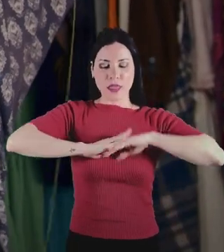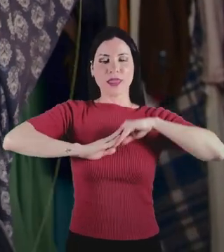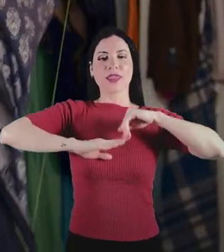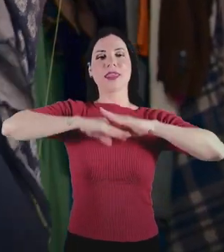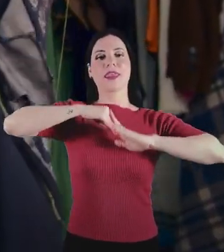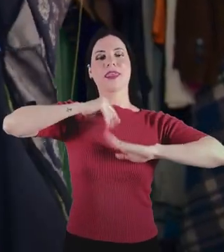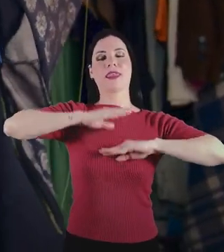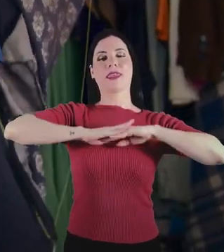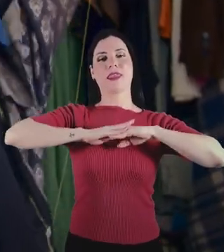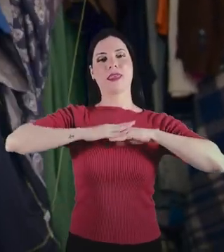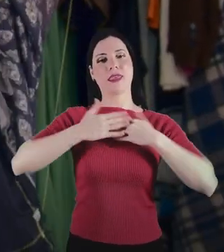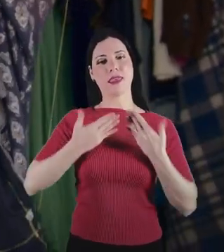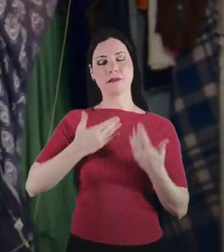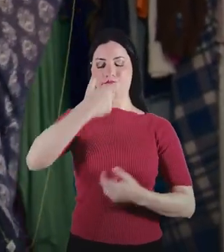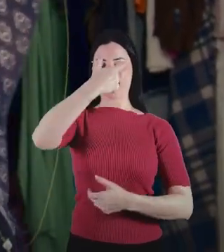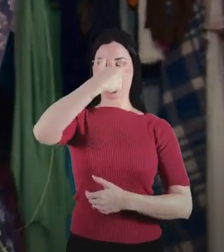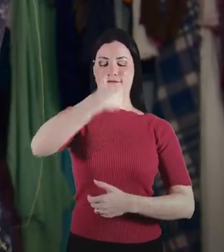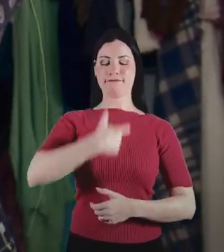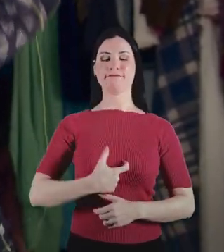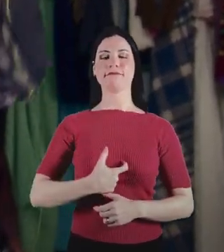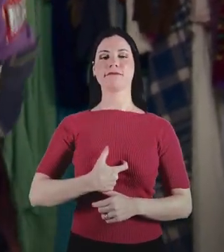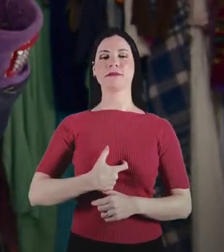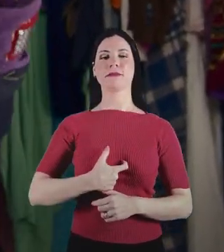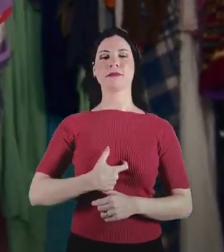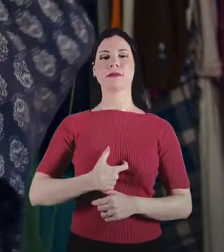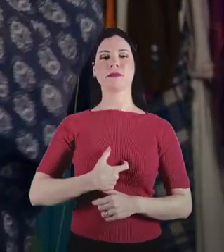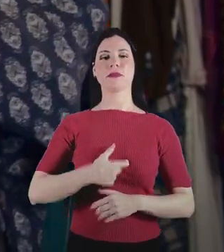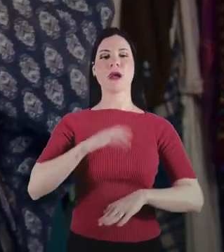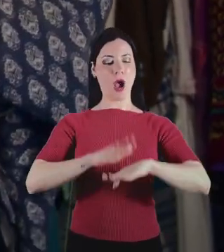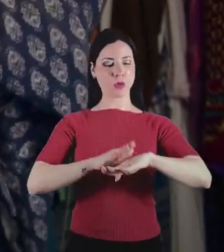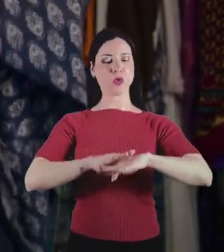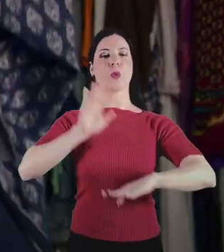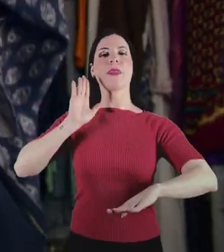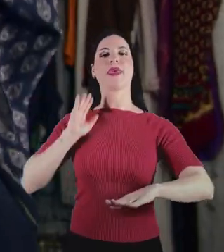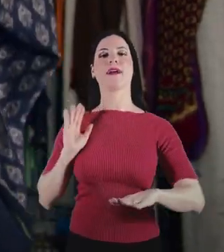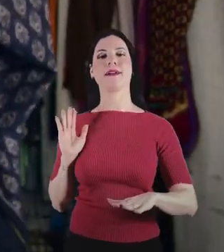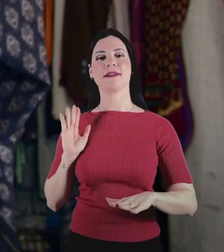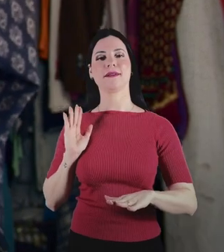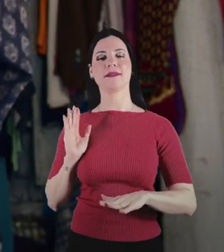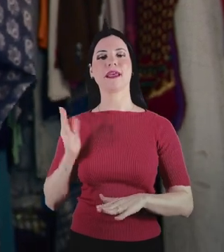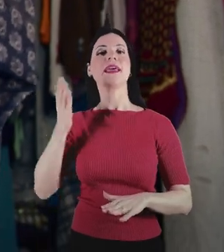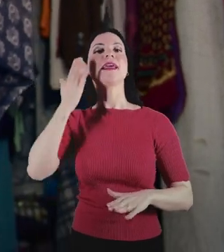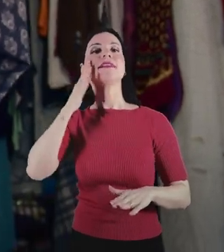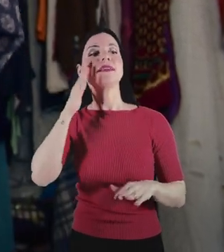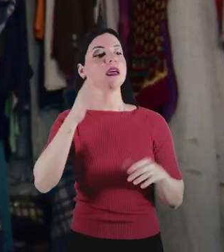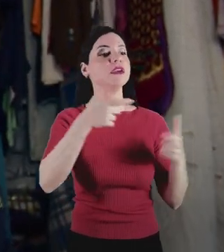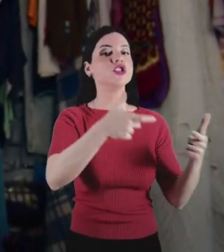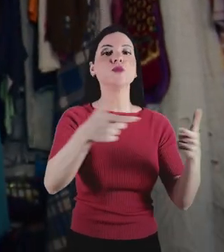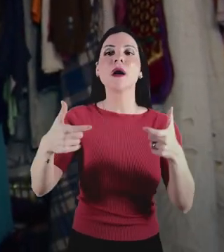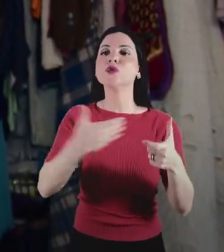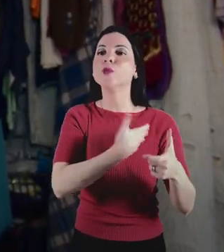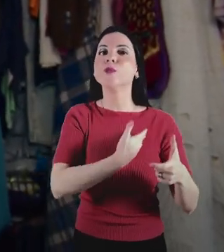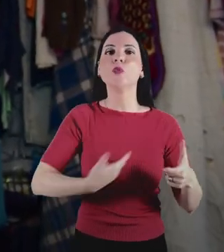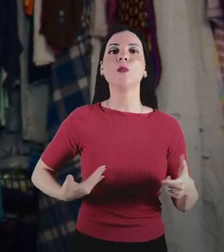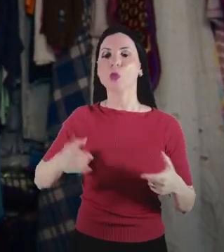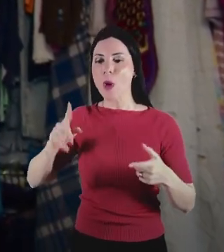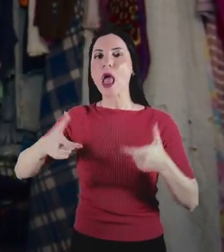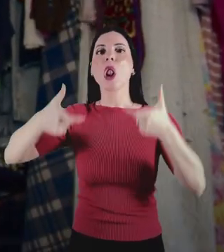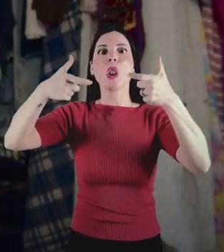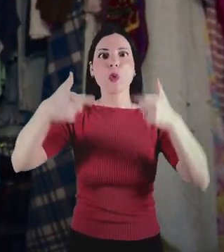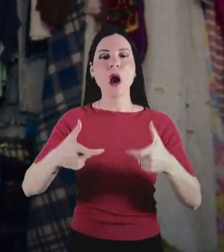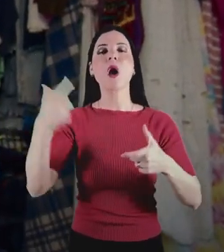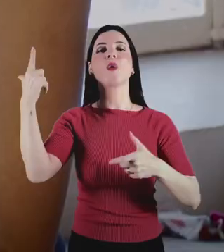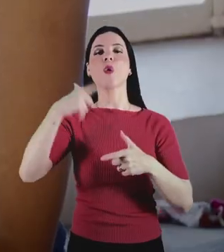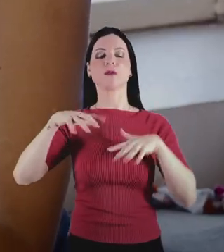conseguir construir o teu processo enquanto pessoa, autonomia. Então, entender um espaço